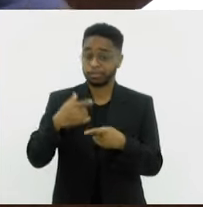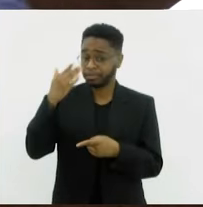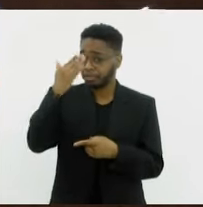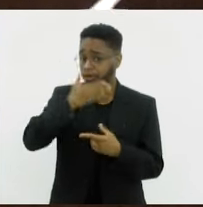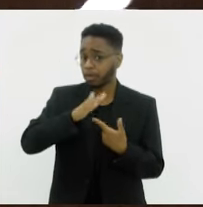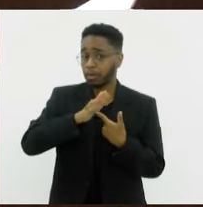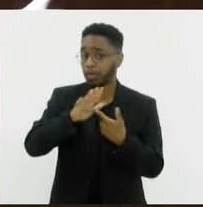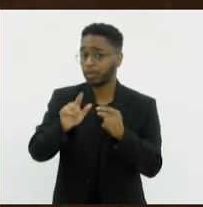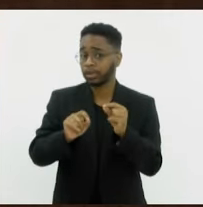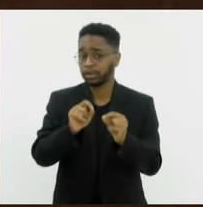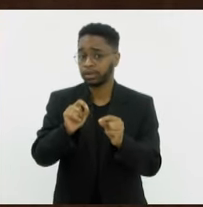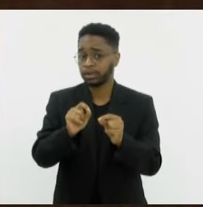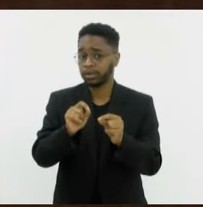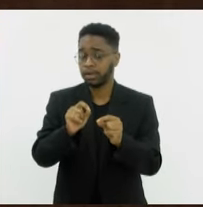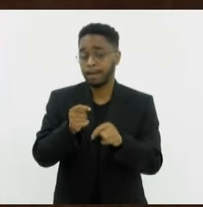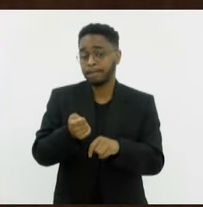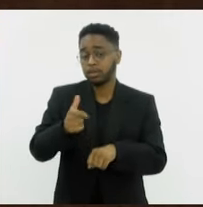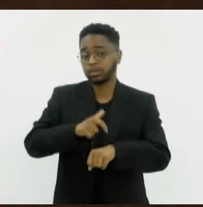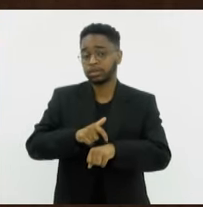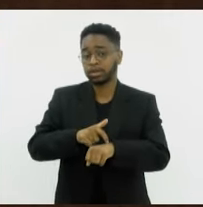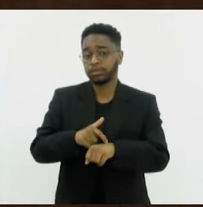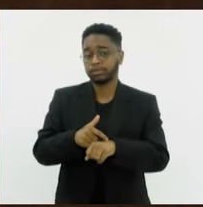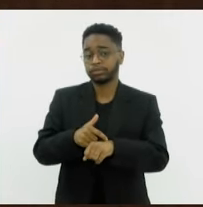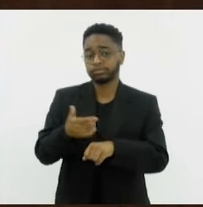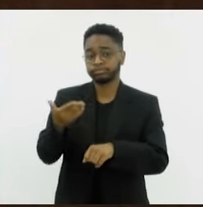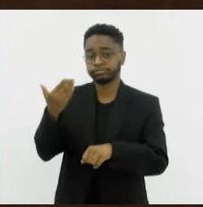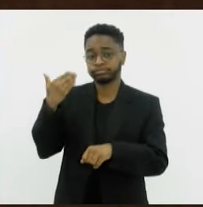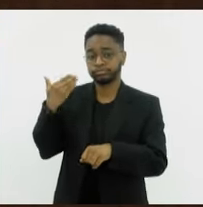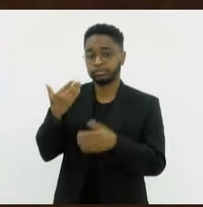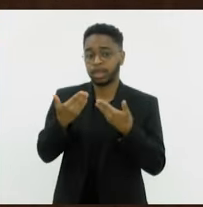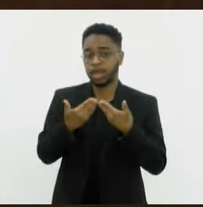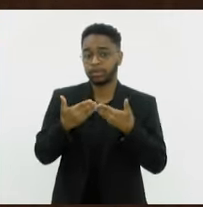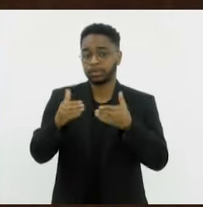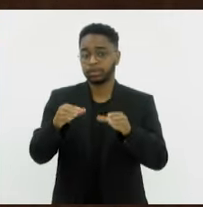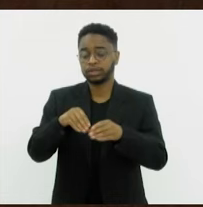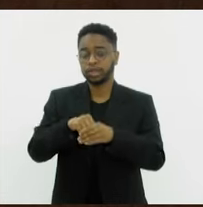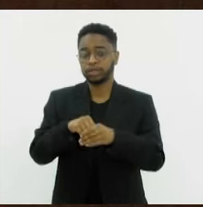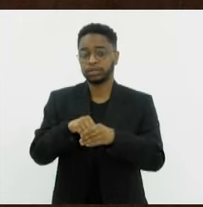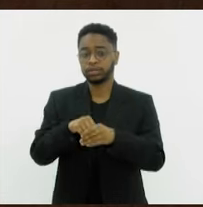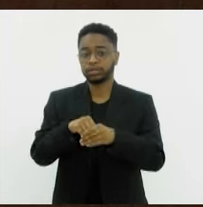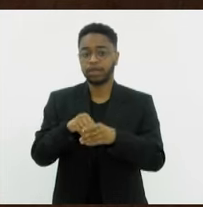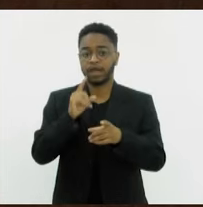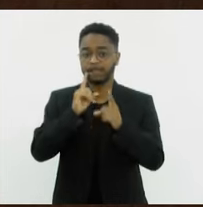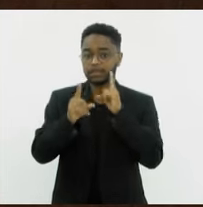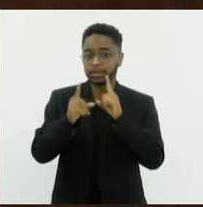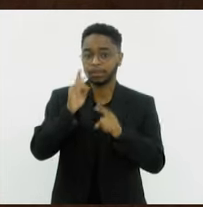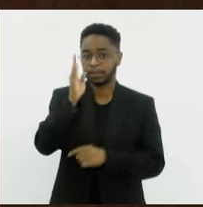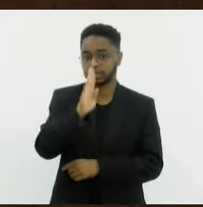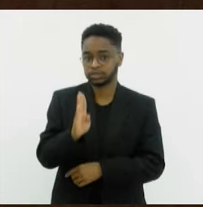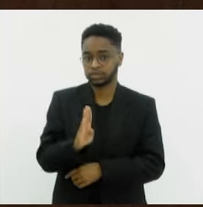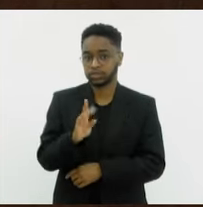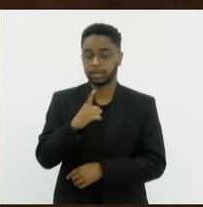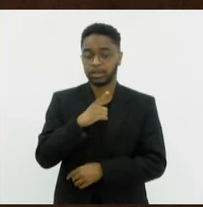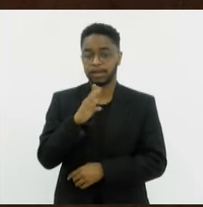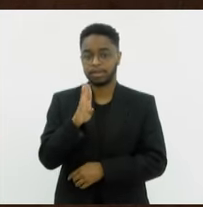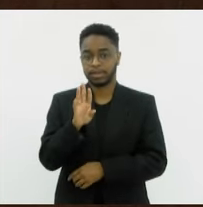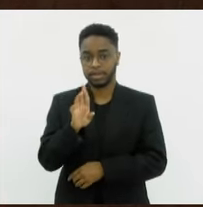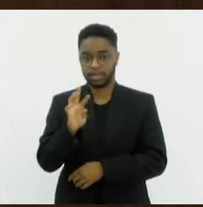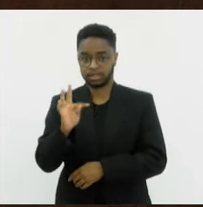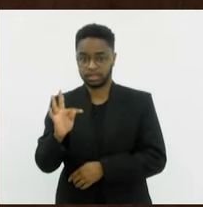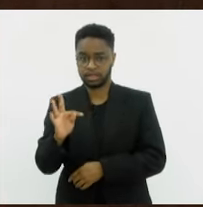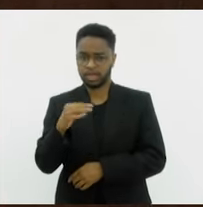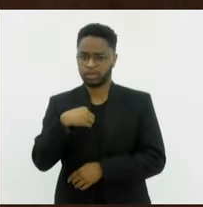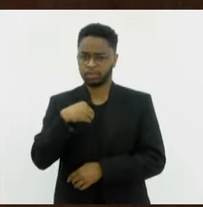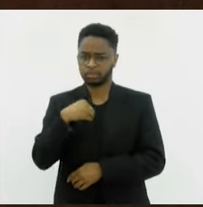há pouco tempo atrás foi inaugurada a Avenida Brasil, onde o BRT da Avenida Brasil, que eu não estou aqui desqualificando